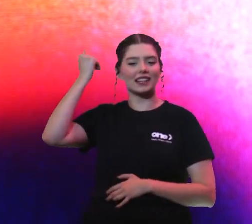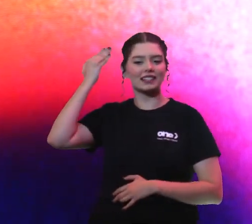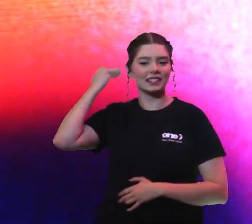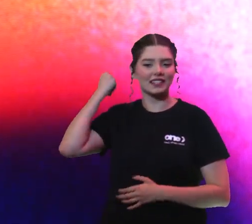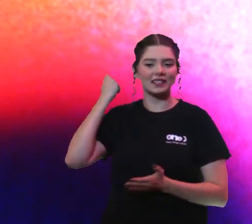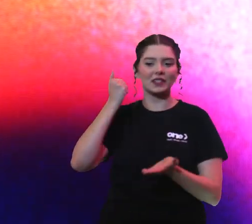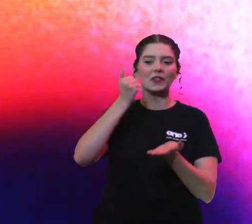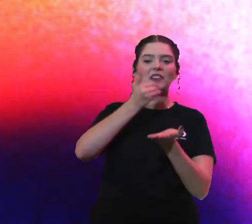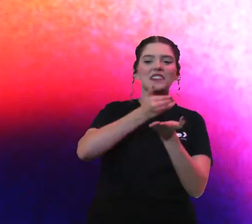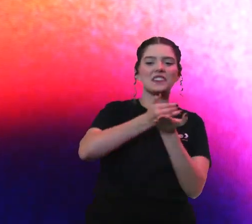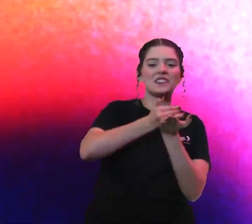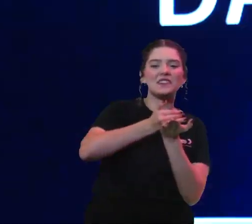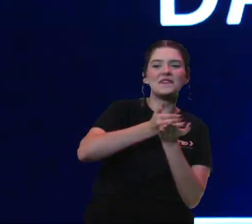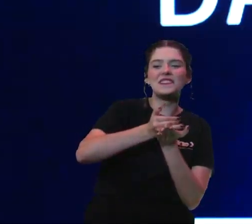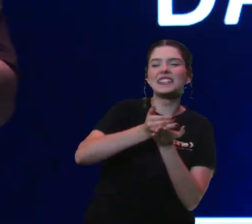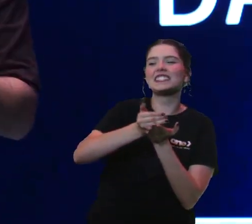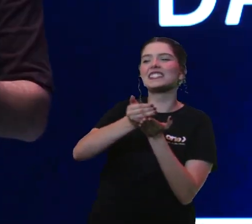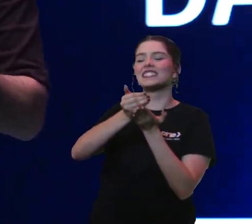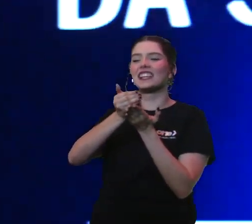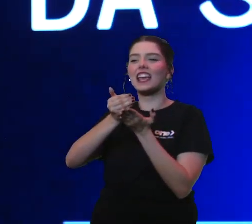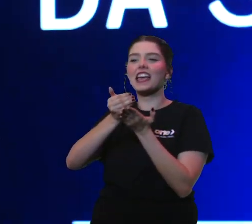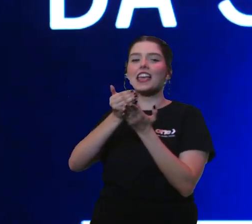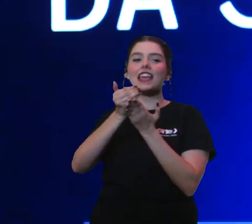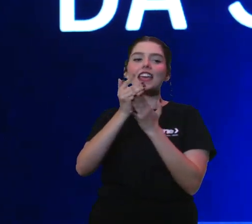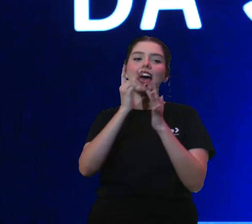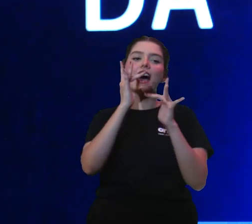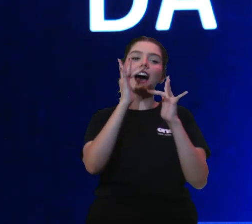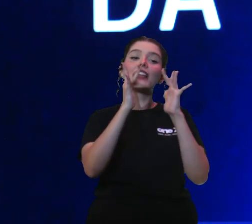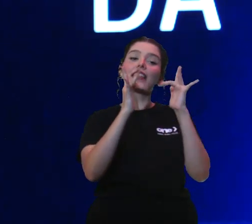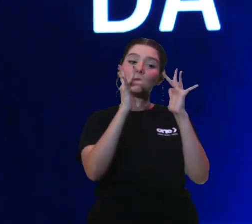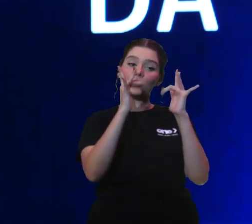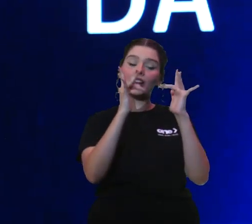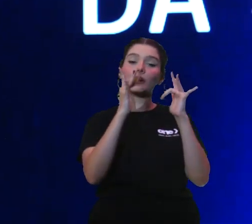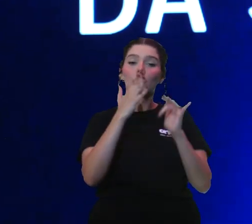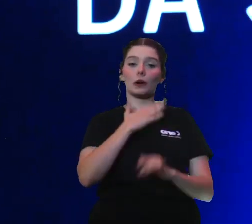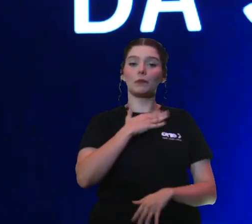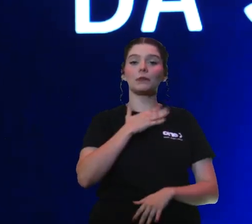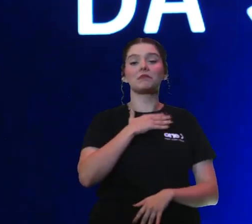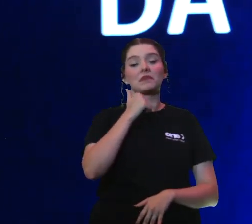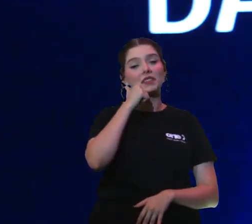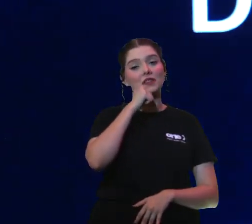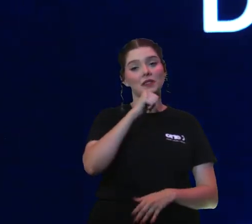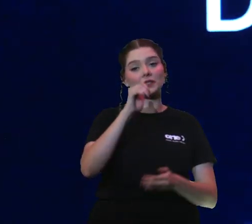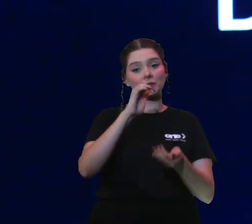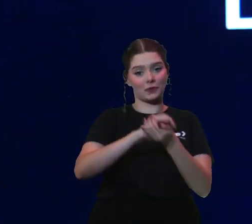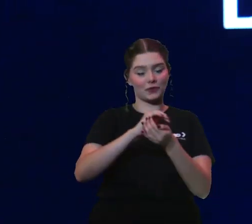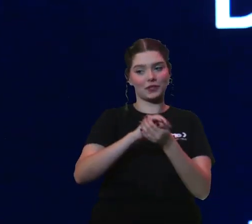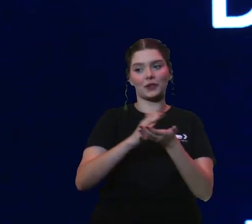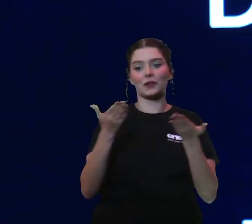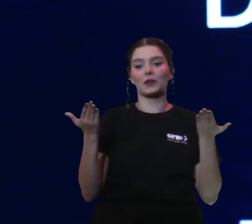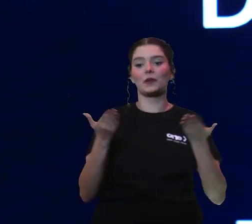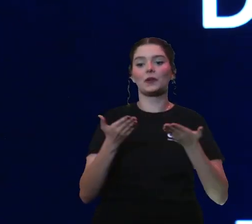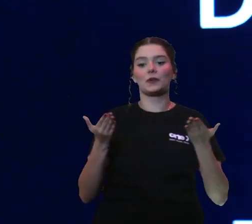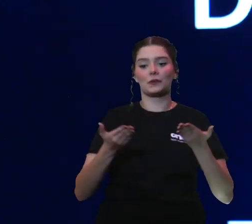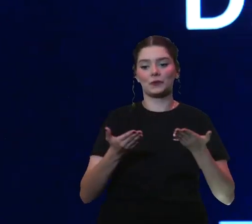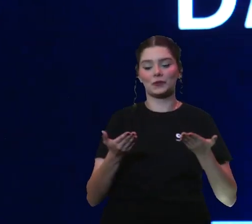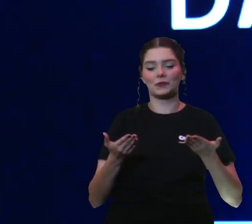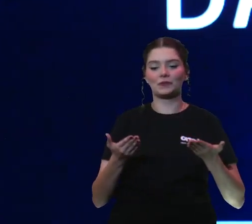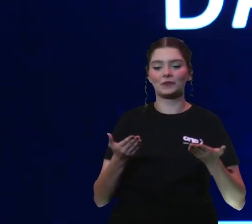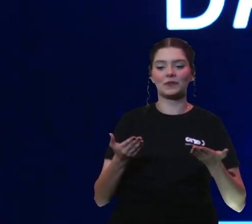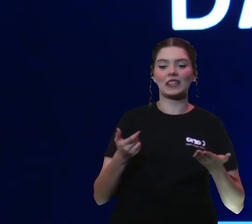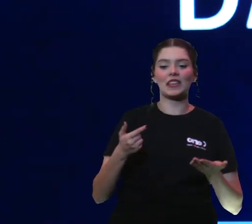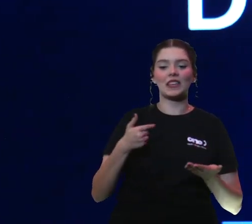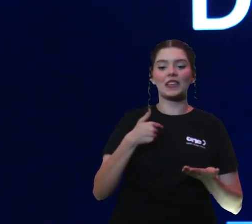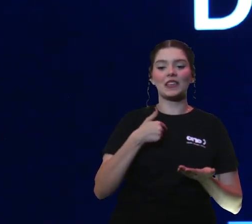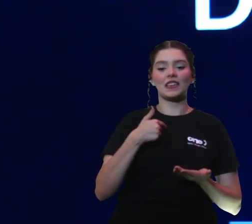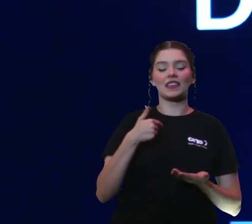embora, posso falar mais do que o primeiro culto. E aí, gente, não que eu me salvasse tanto naquela época com o tipo de roupa que eu vestia,